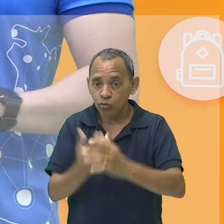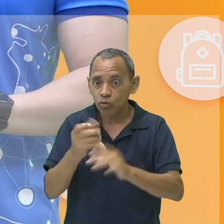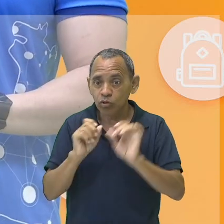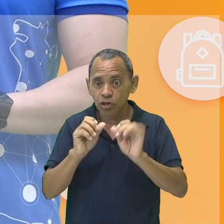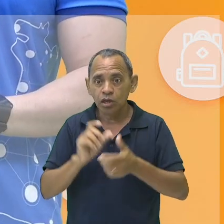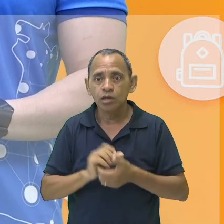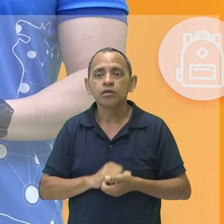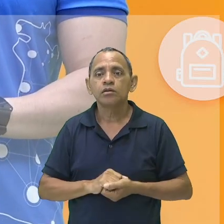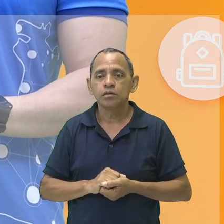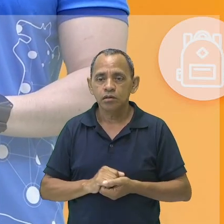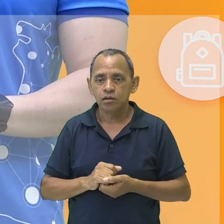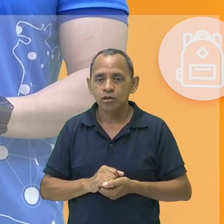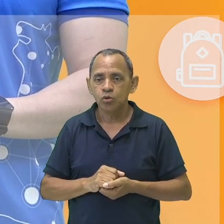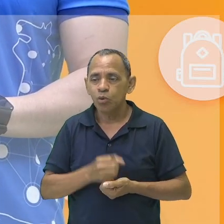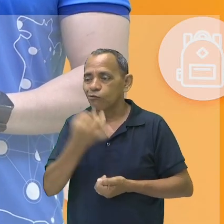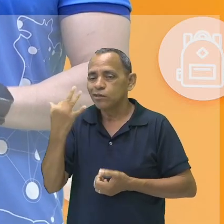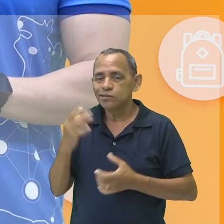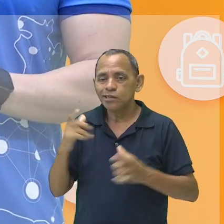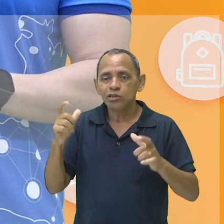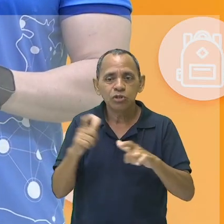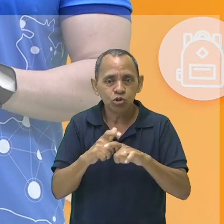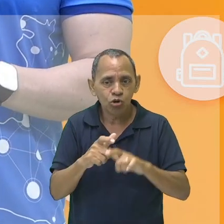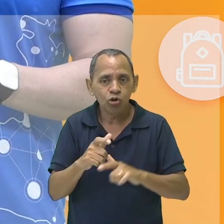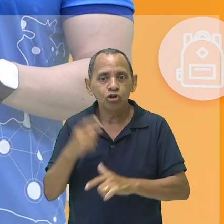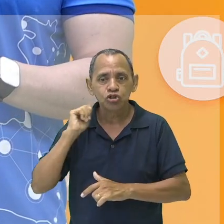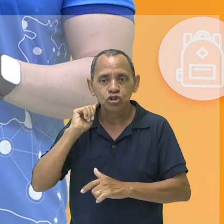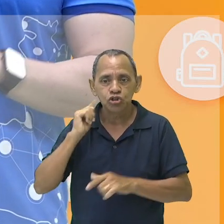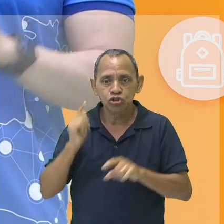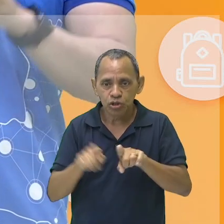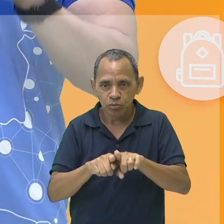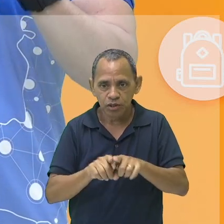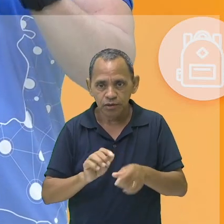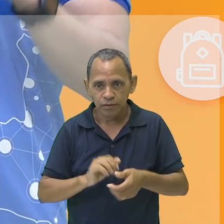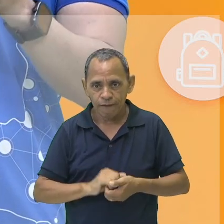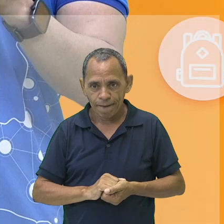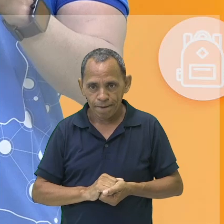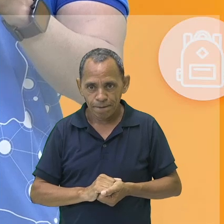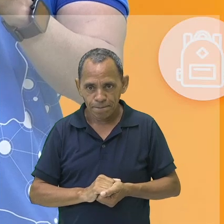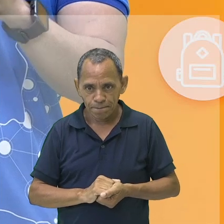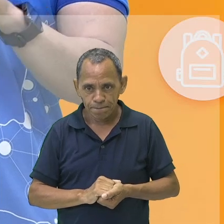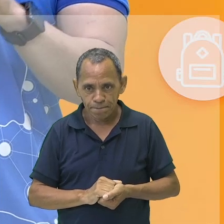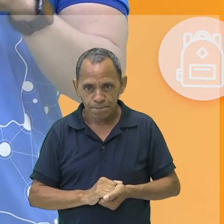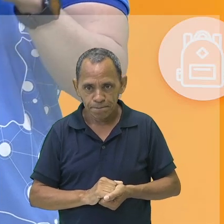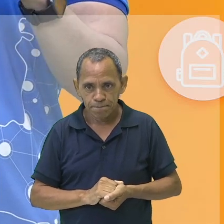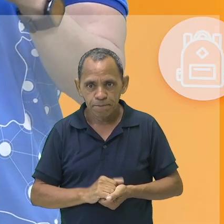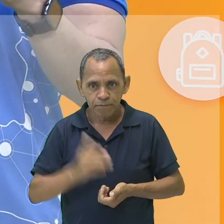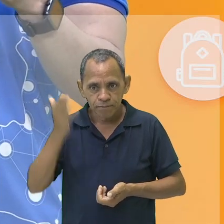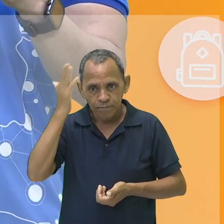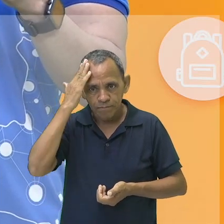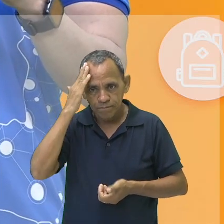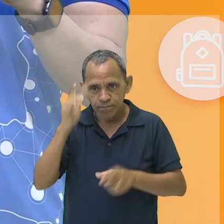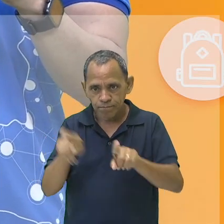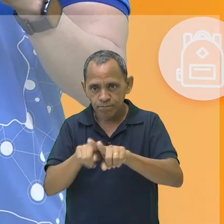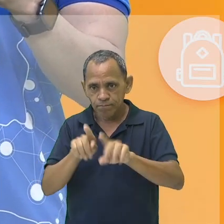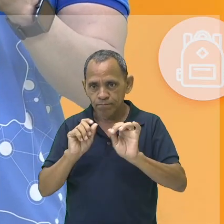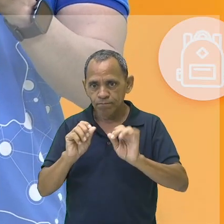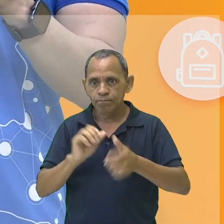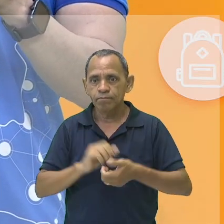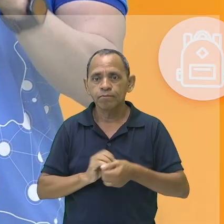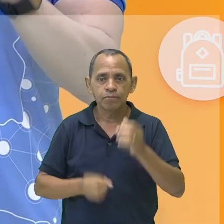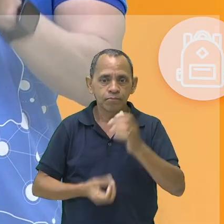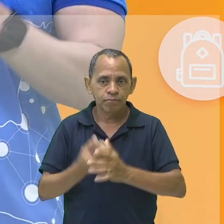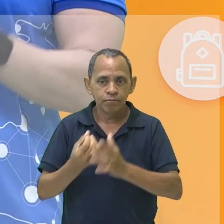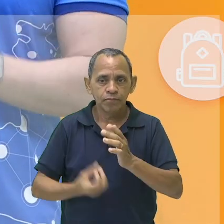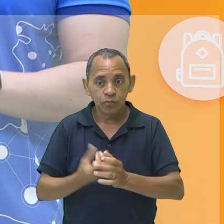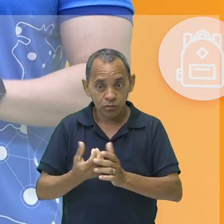gerado aqui no Brasil, certo? Também queria que vocês entendessem que essa produção de lixo ela não é homogênea em todo o